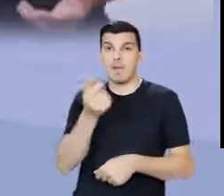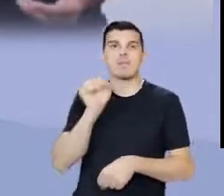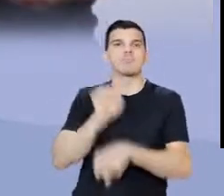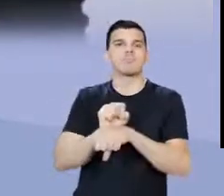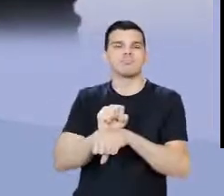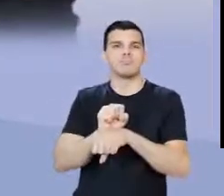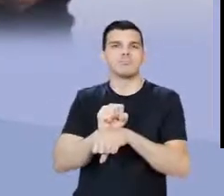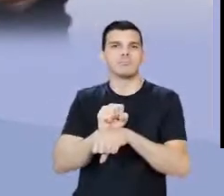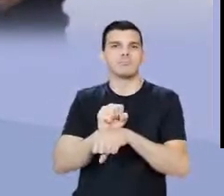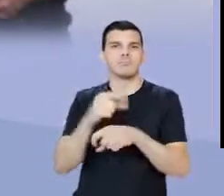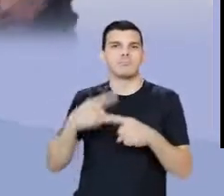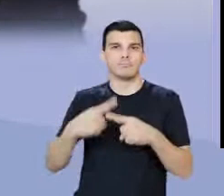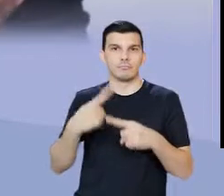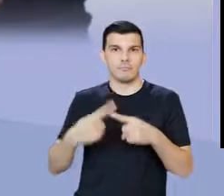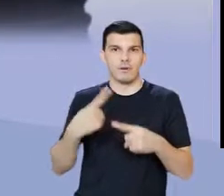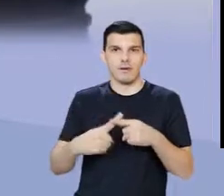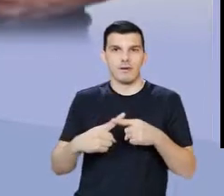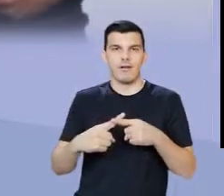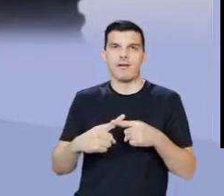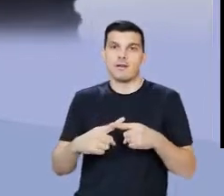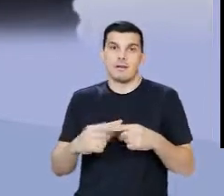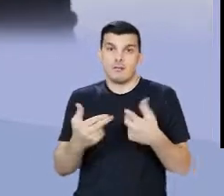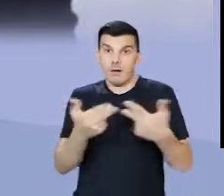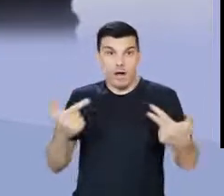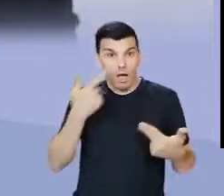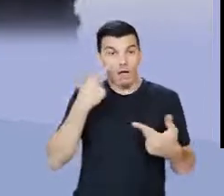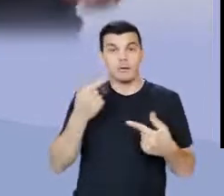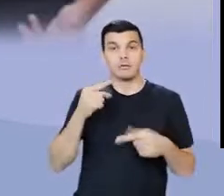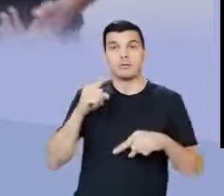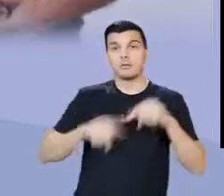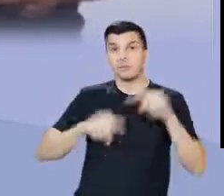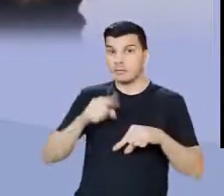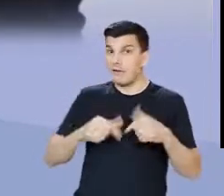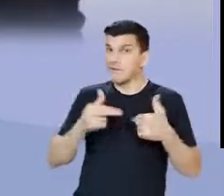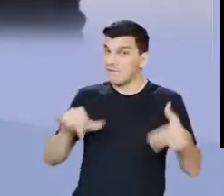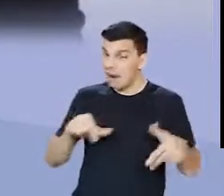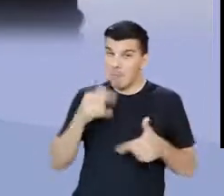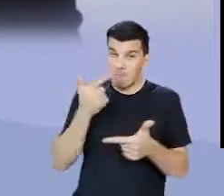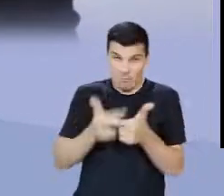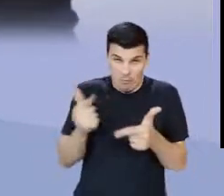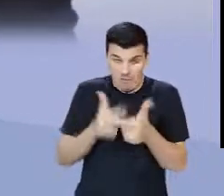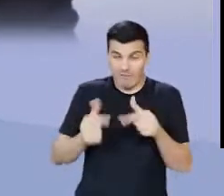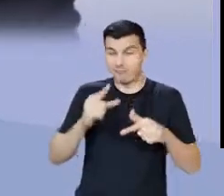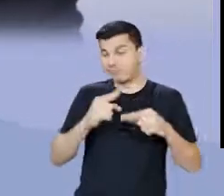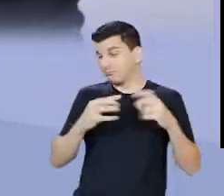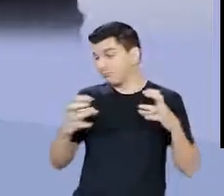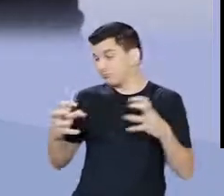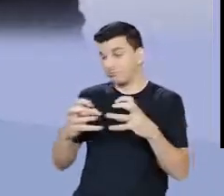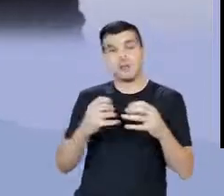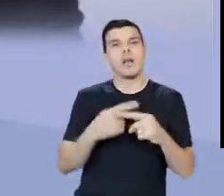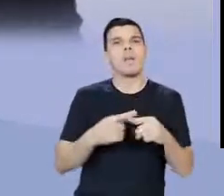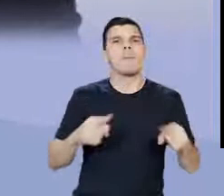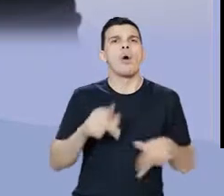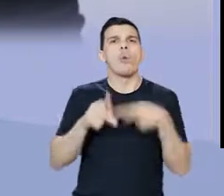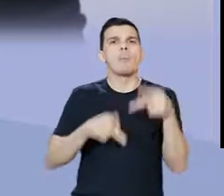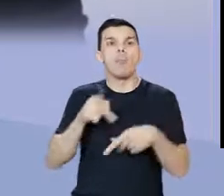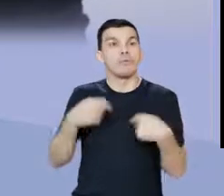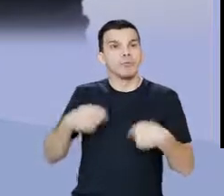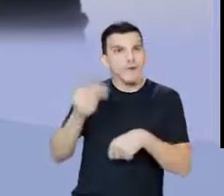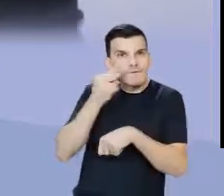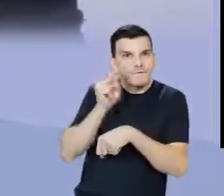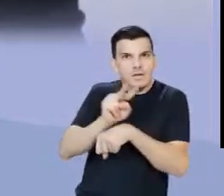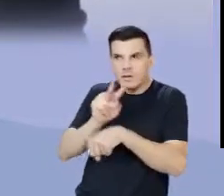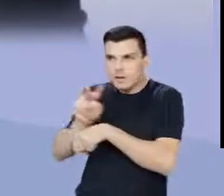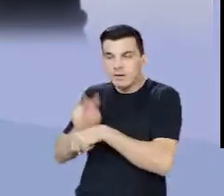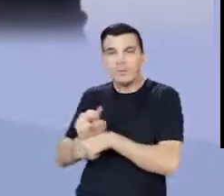você já sabe, né? Geralmente o salário era congelado abaixo do preço das mercadorias. Isso vai causar instabilidade. Mas o povo ficava incumbido